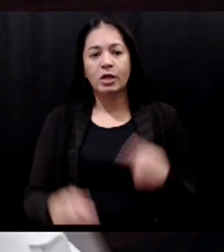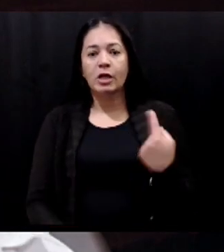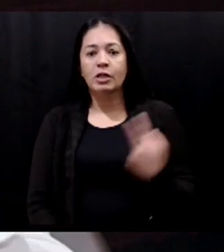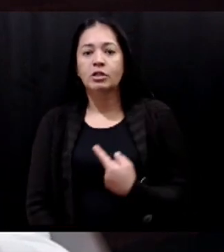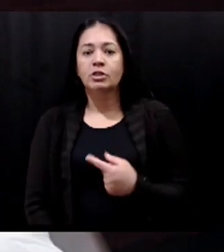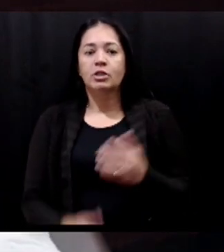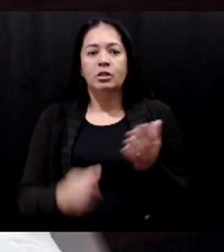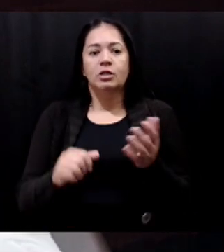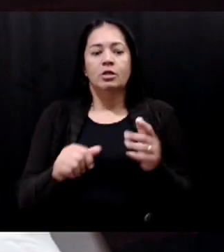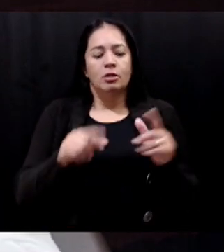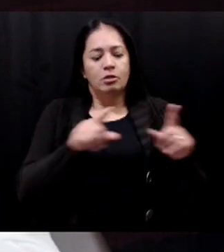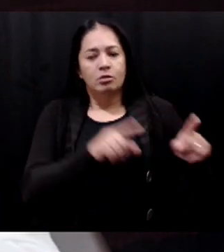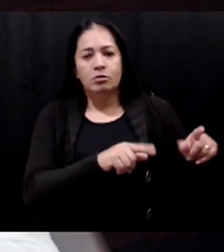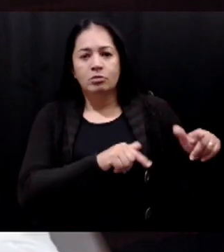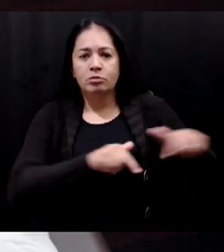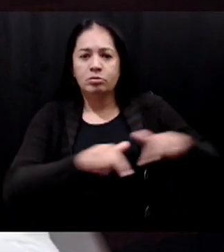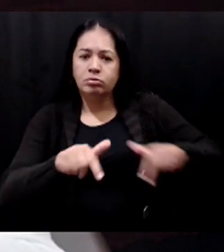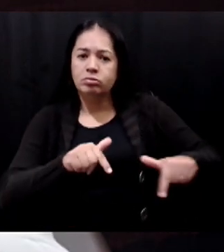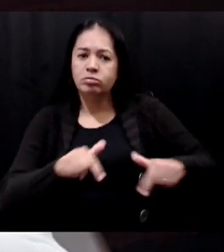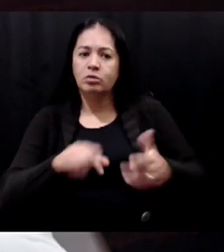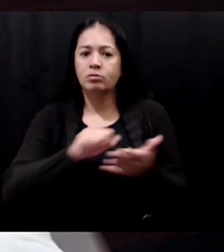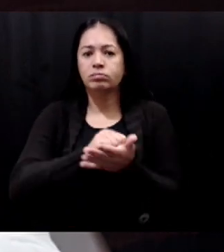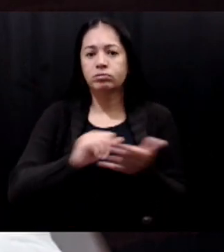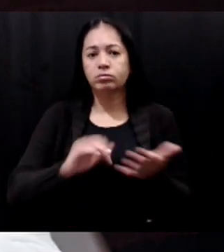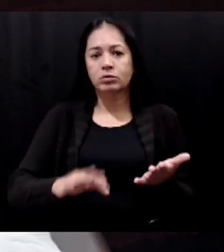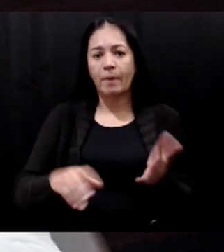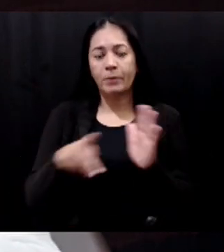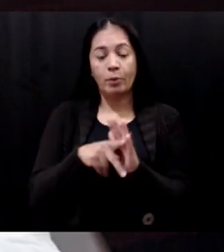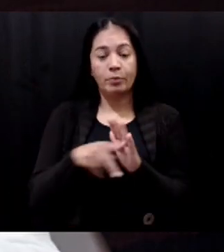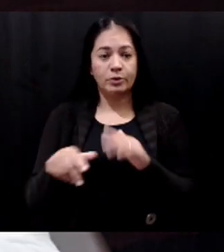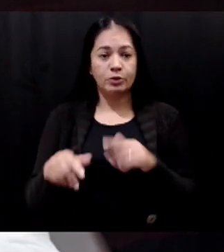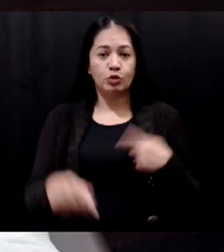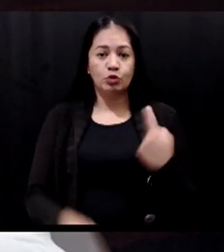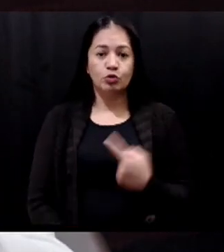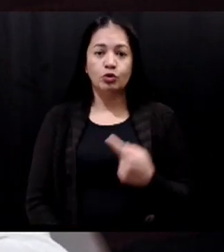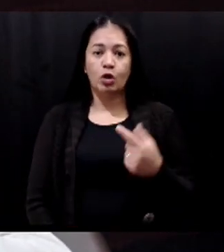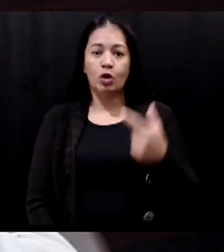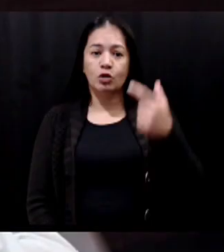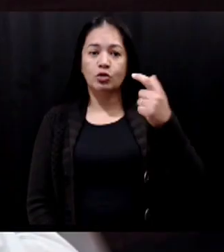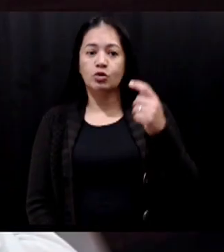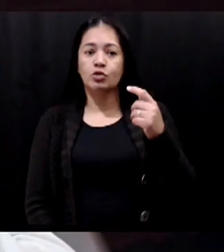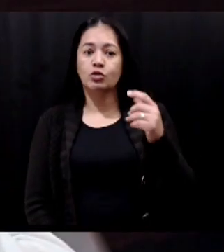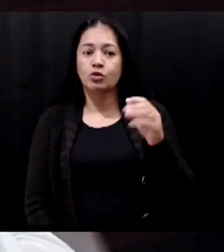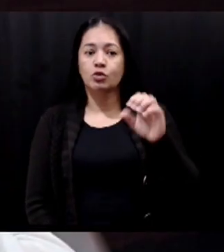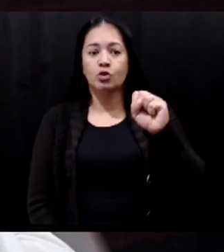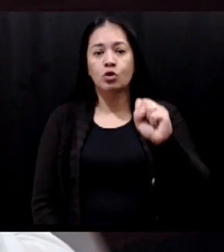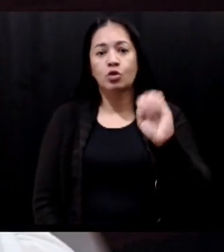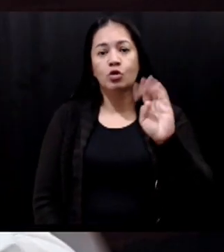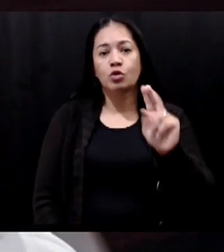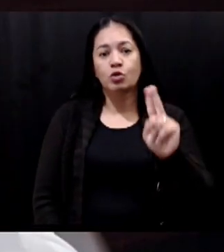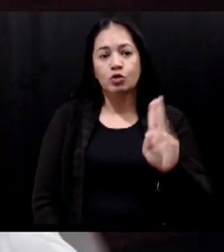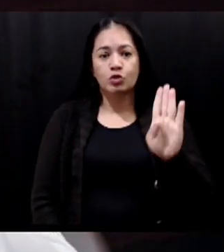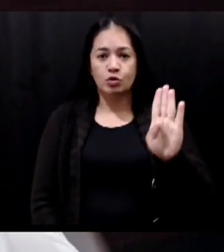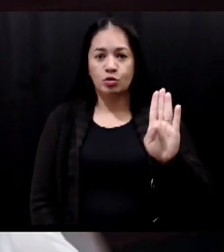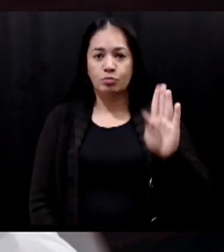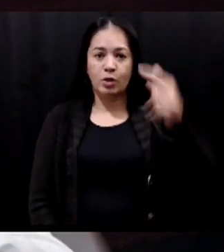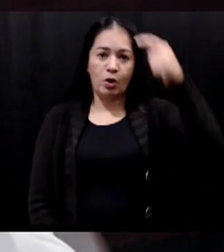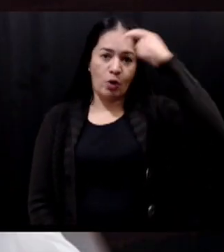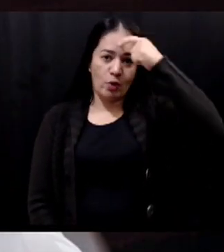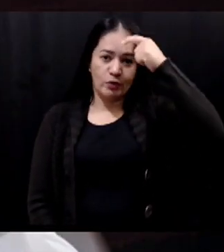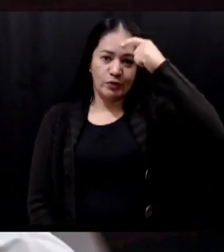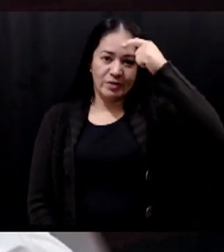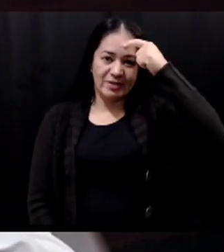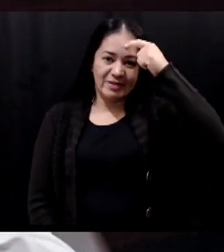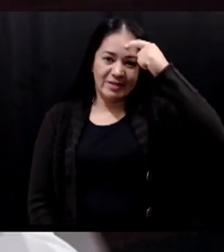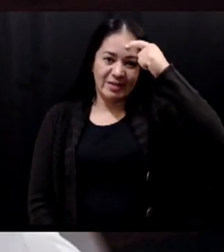rotineiras do trabalho. E o nosso subconsciente é o nosso eu verdadeiro, né? É onde estão todas